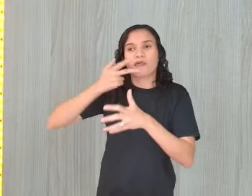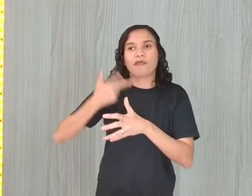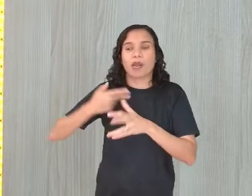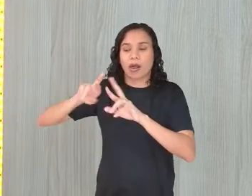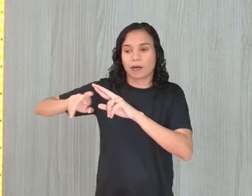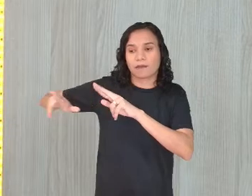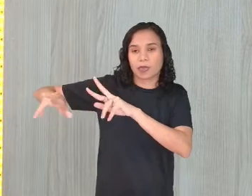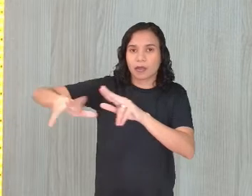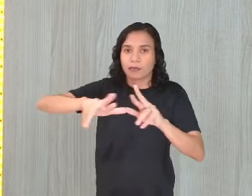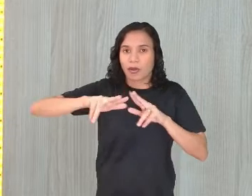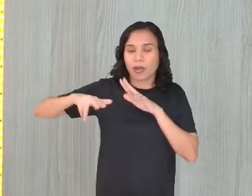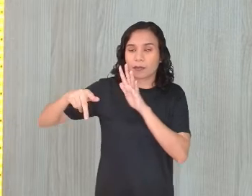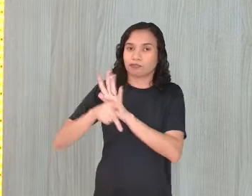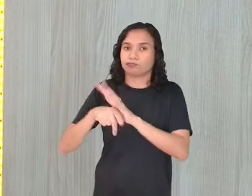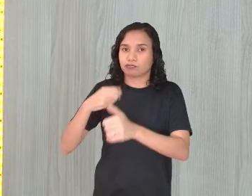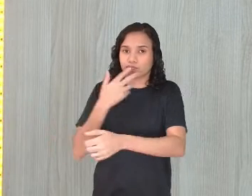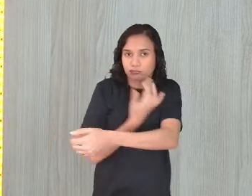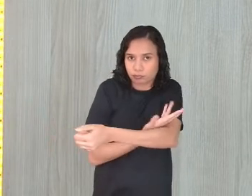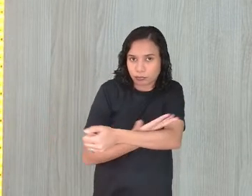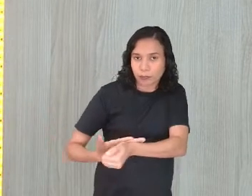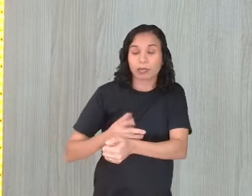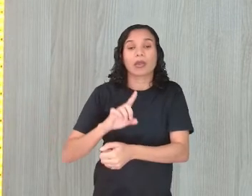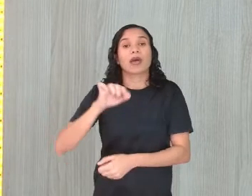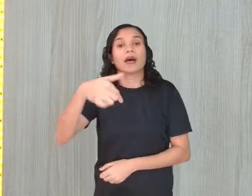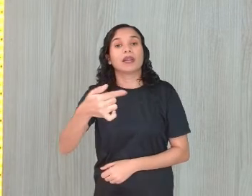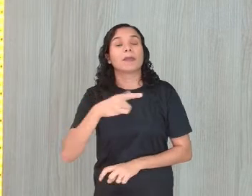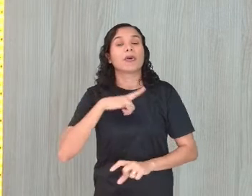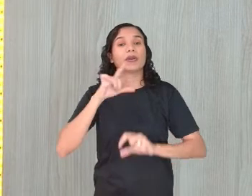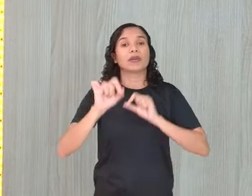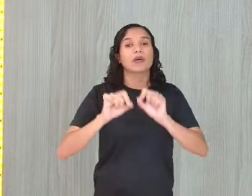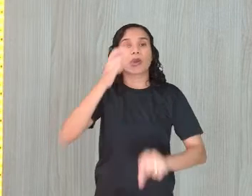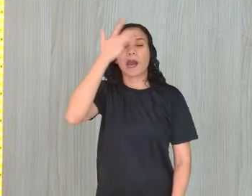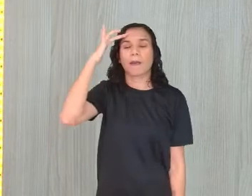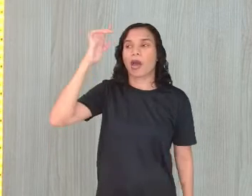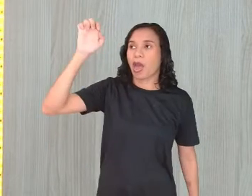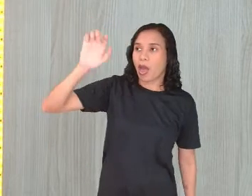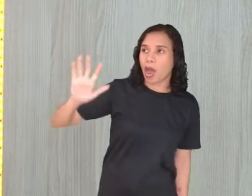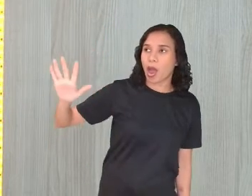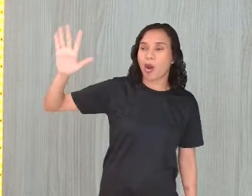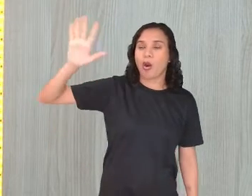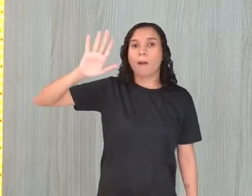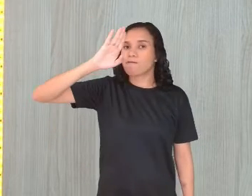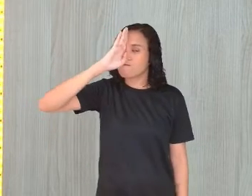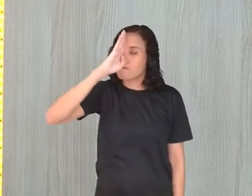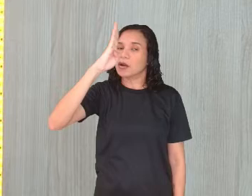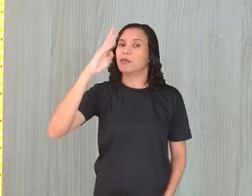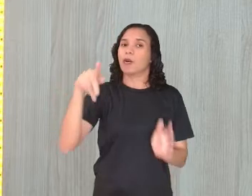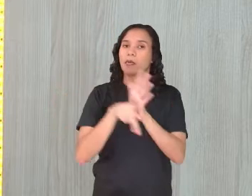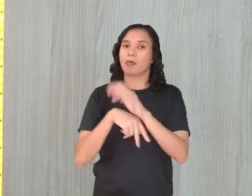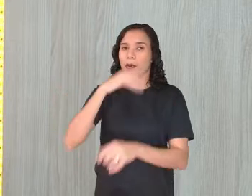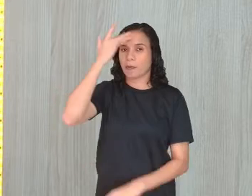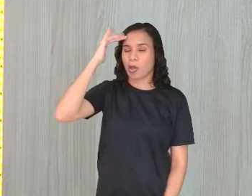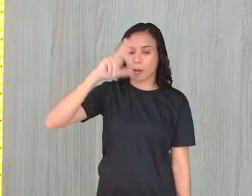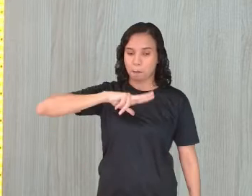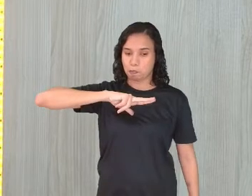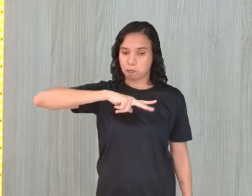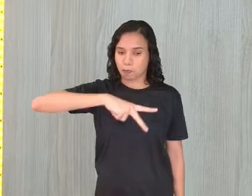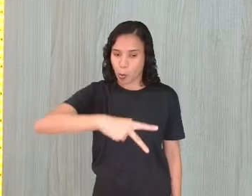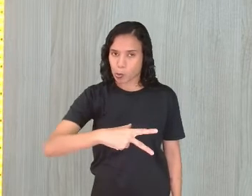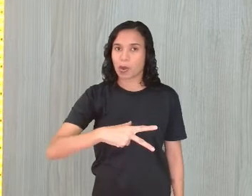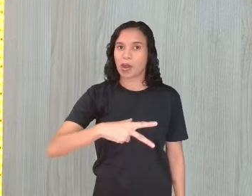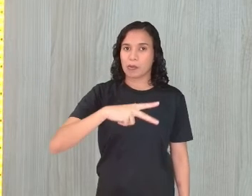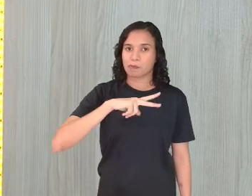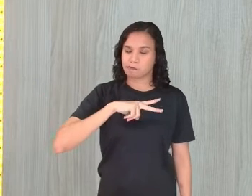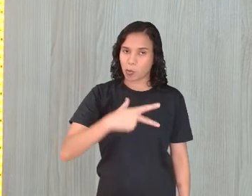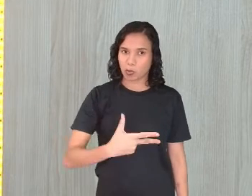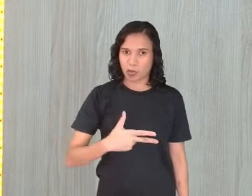entre as etnias. Posteriormente, os europeus, principalmente e inicialmente os portugueses, né,